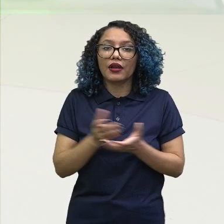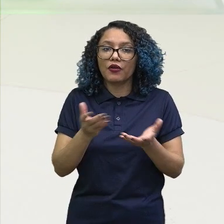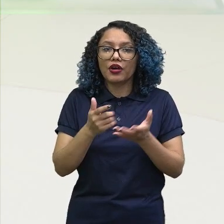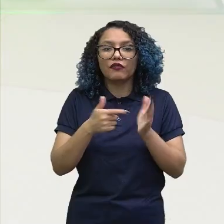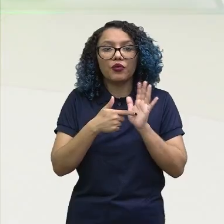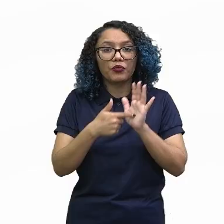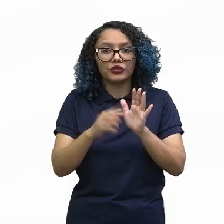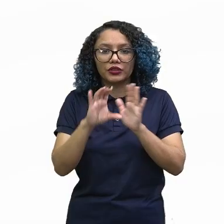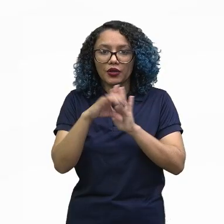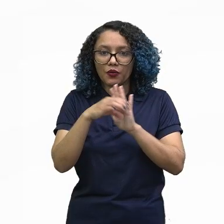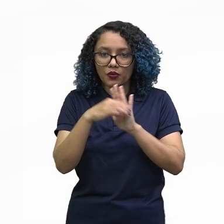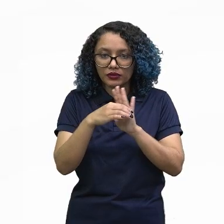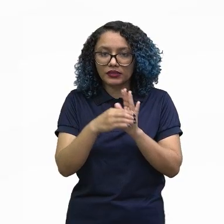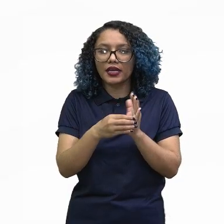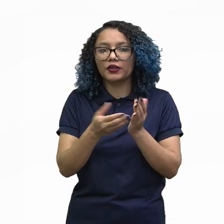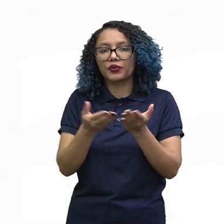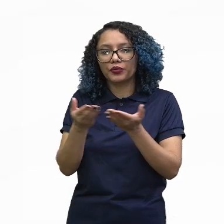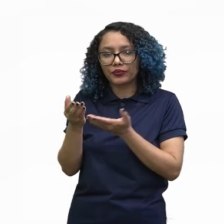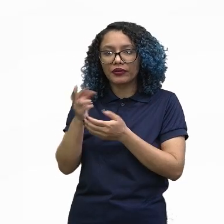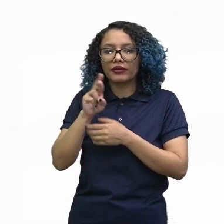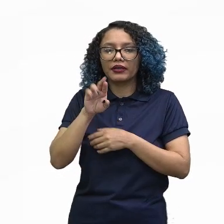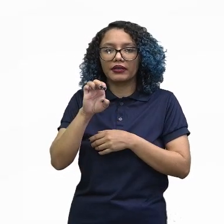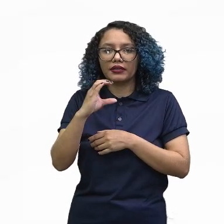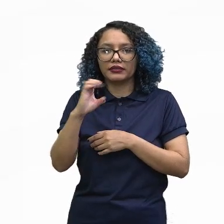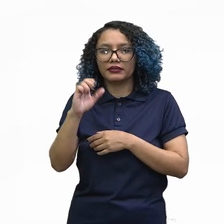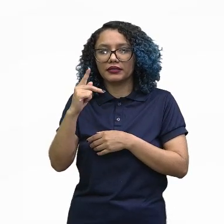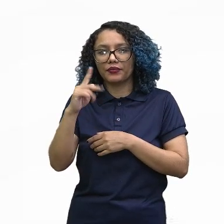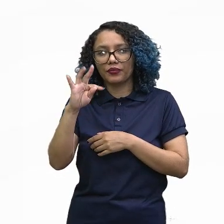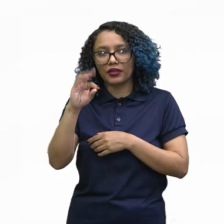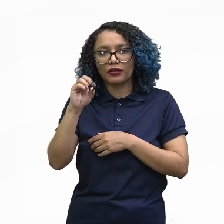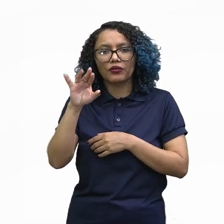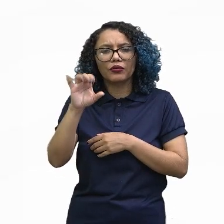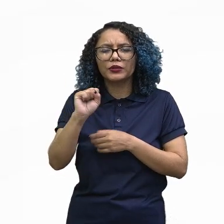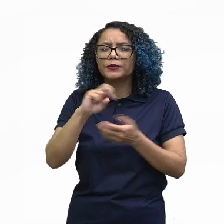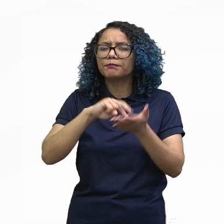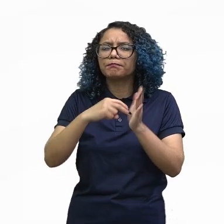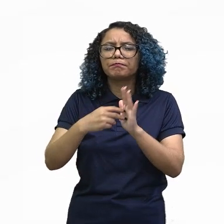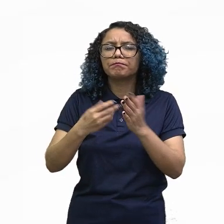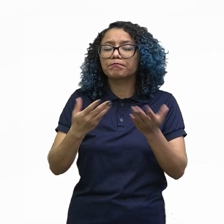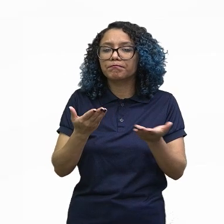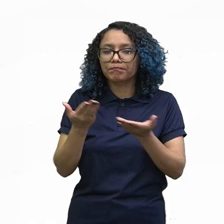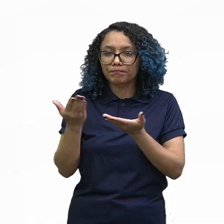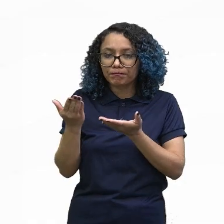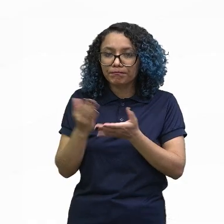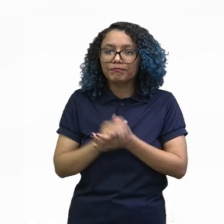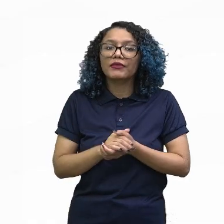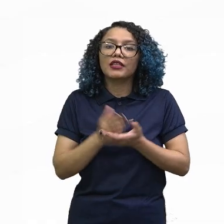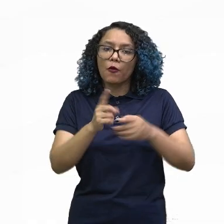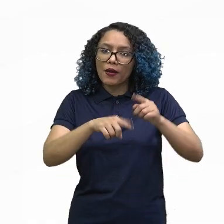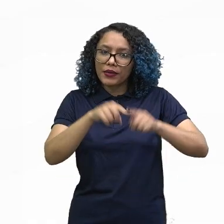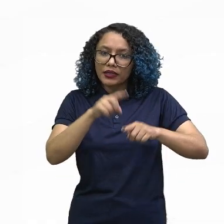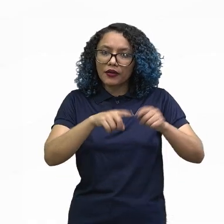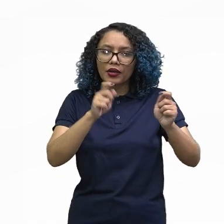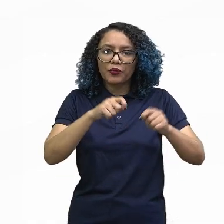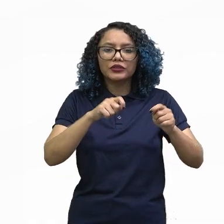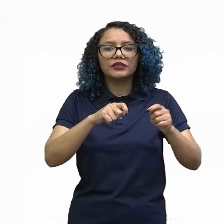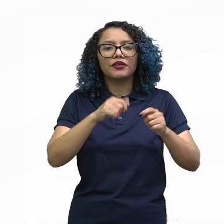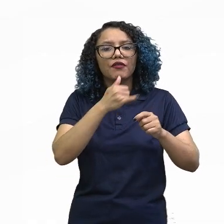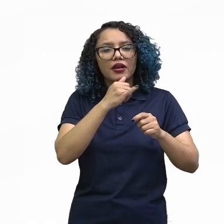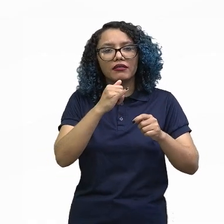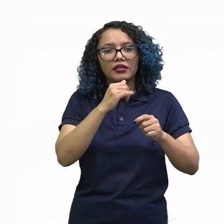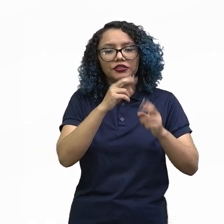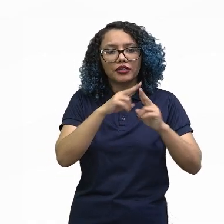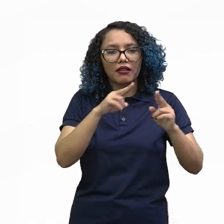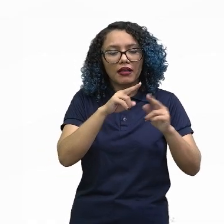definição dos receptores. O que são? Os receptores são dispositivos que transformam